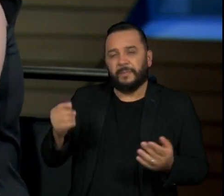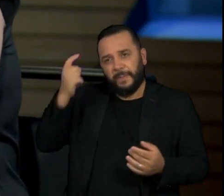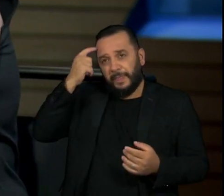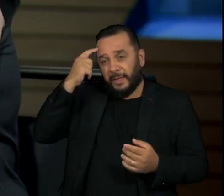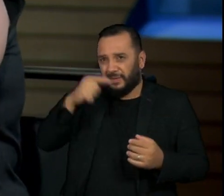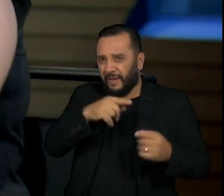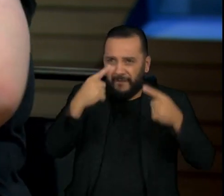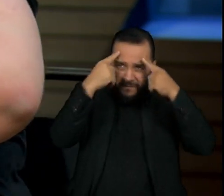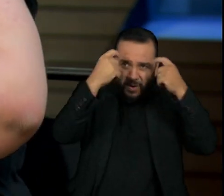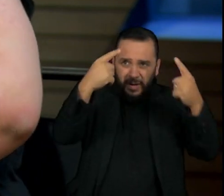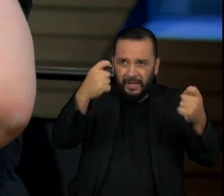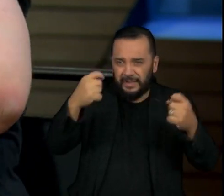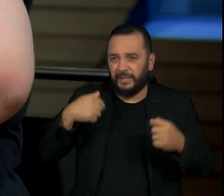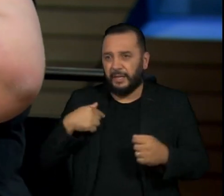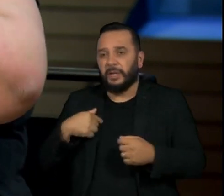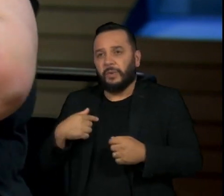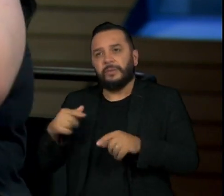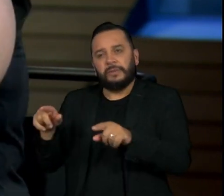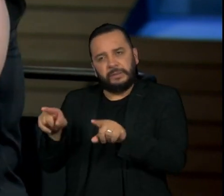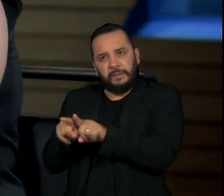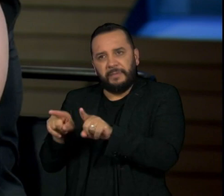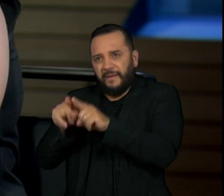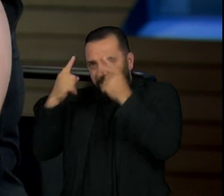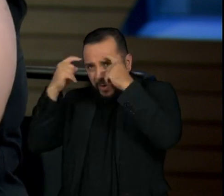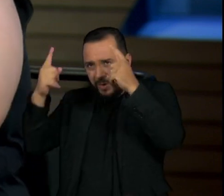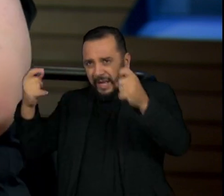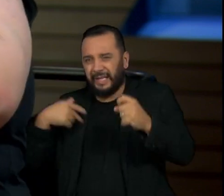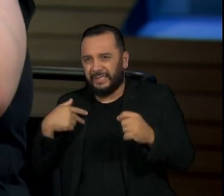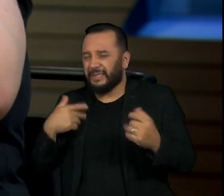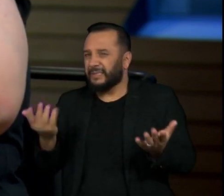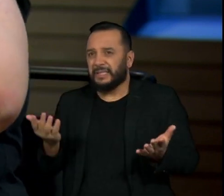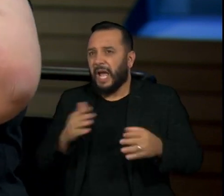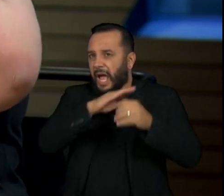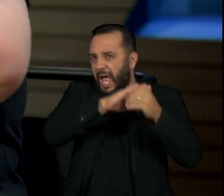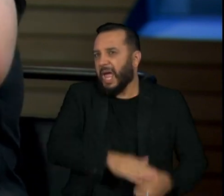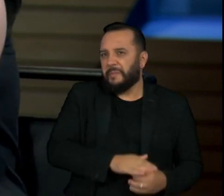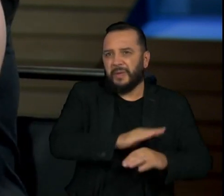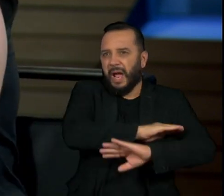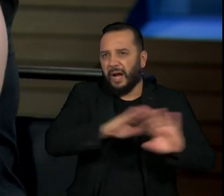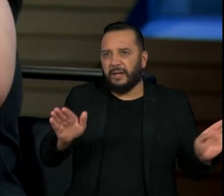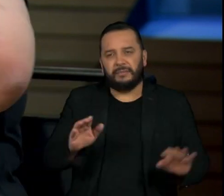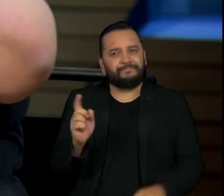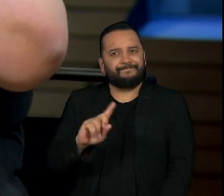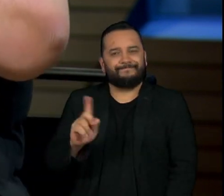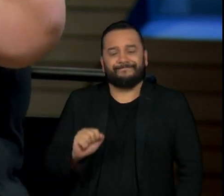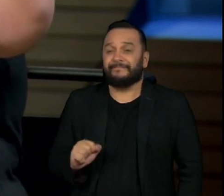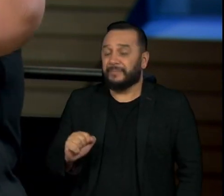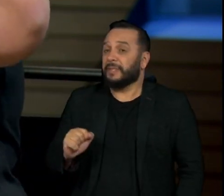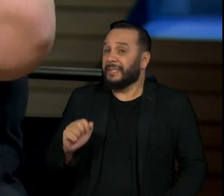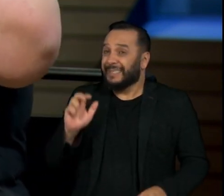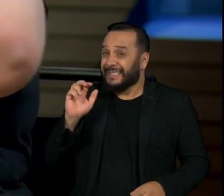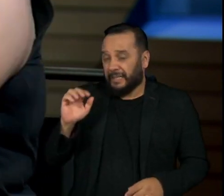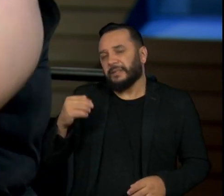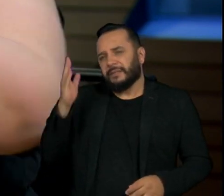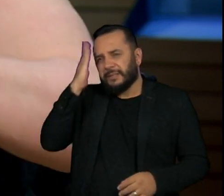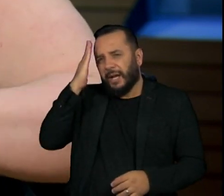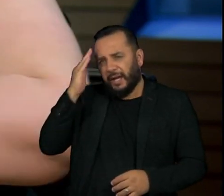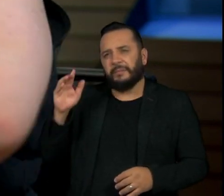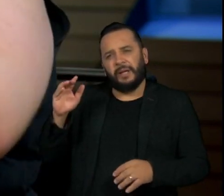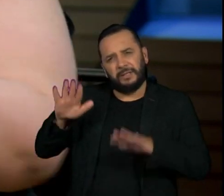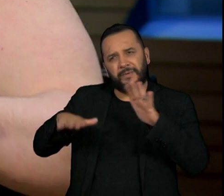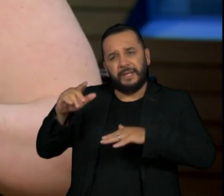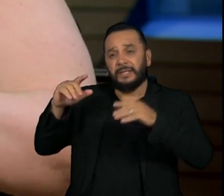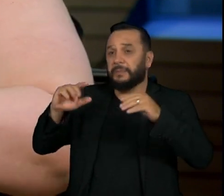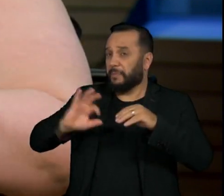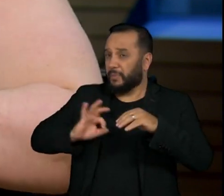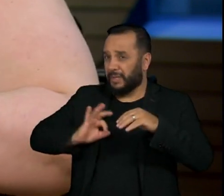até porque a polícia é marcada por uma série de outras violências. O que a gente vai fazendo ali é agravar o conflito com elementos que já